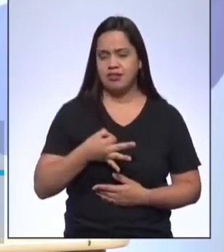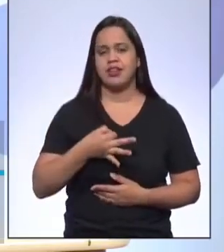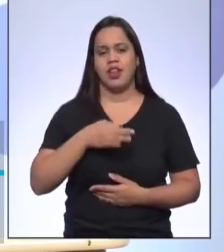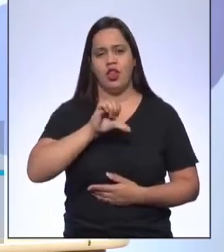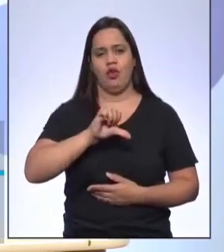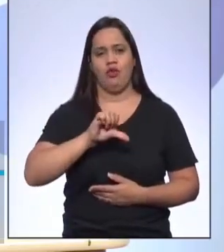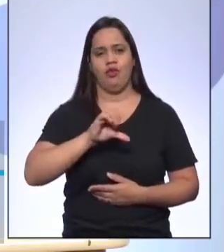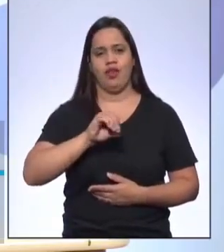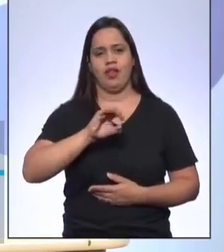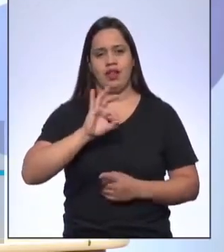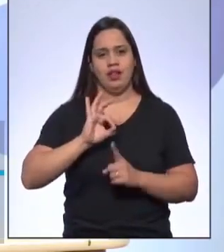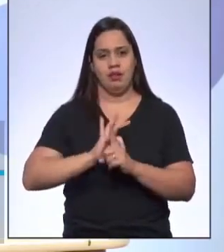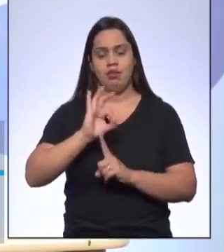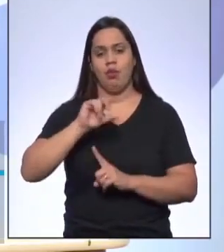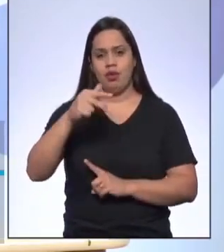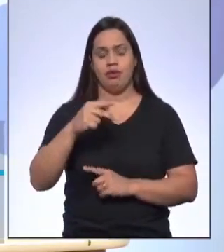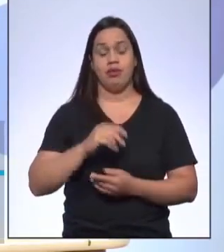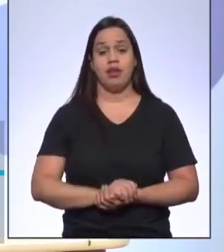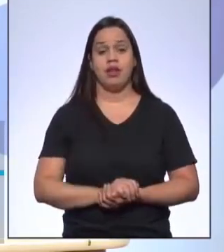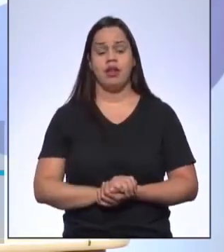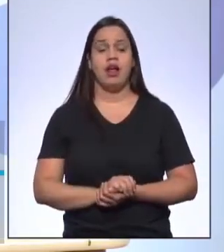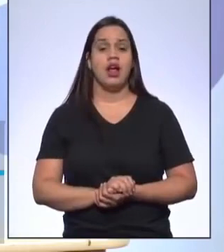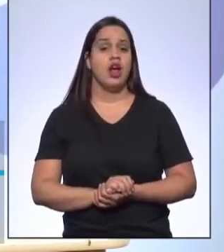E a gente tem 7,5,